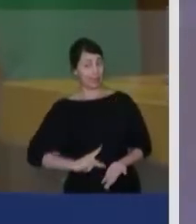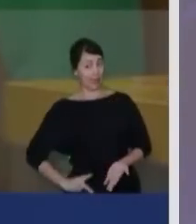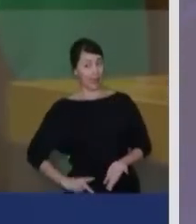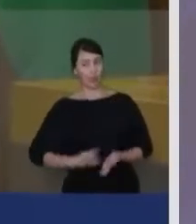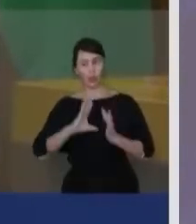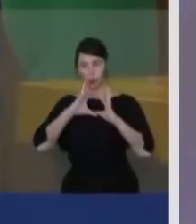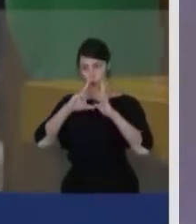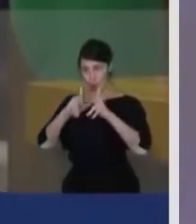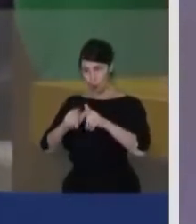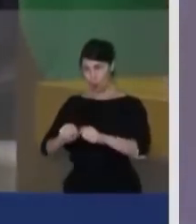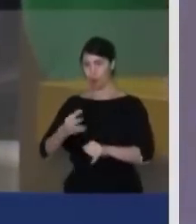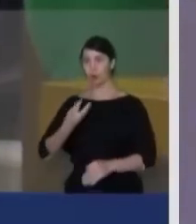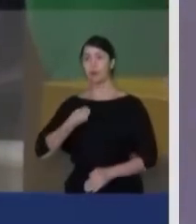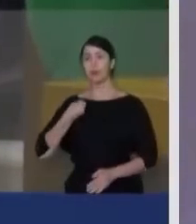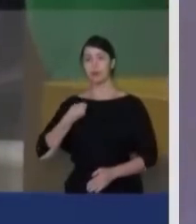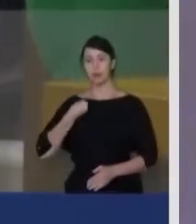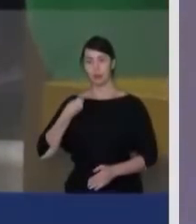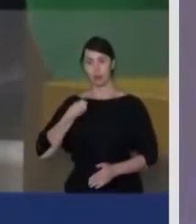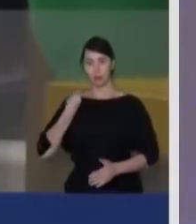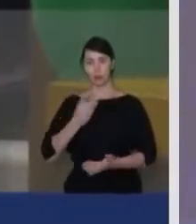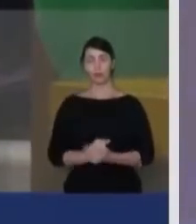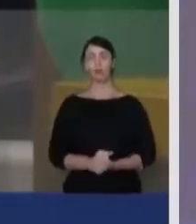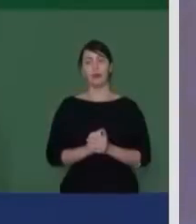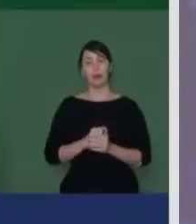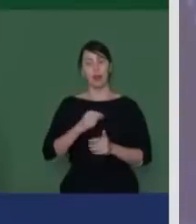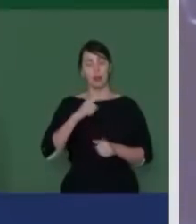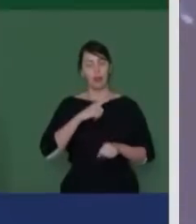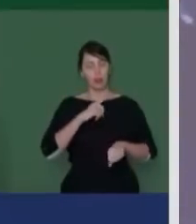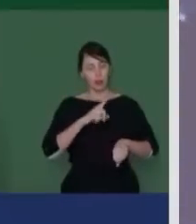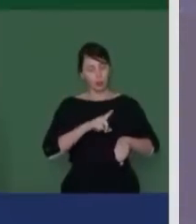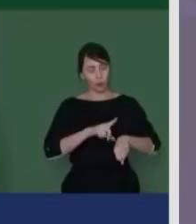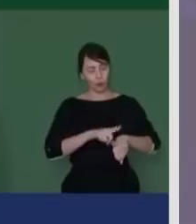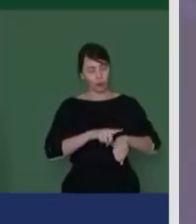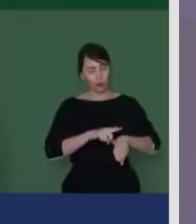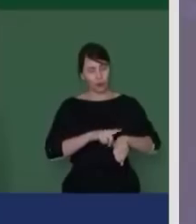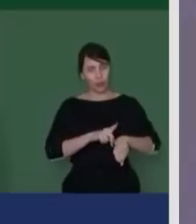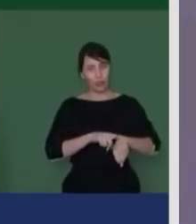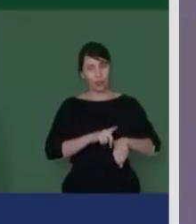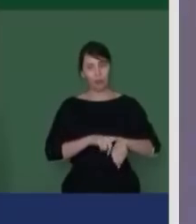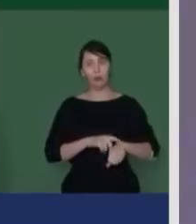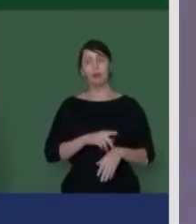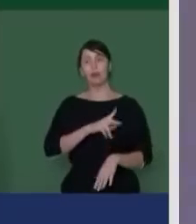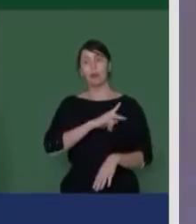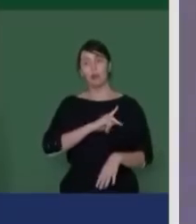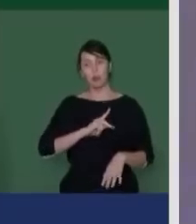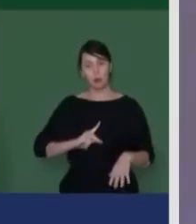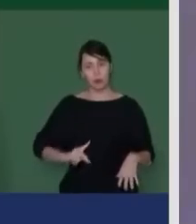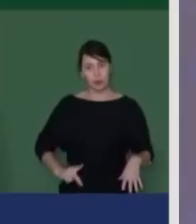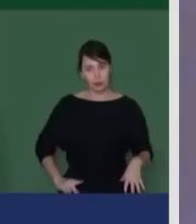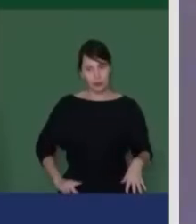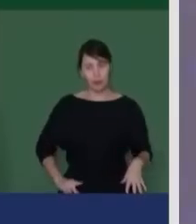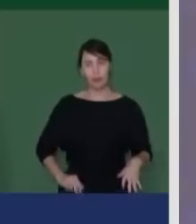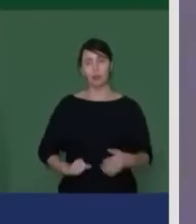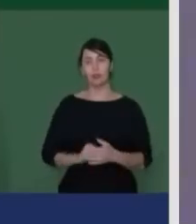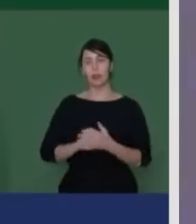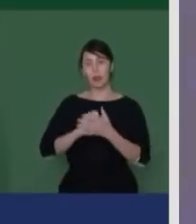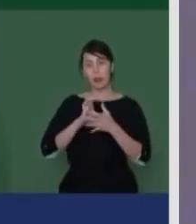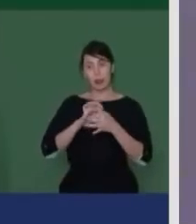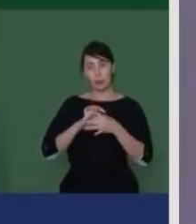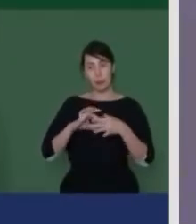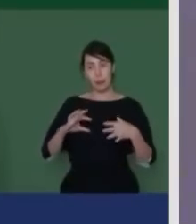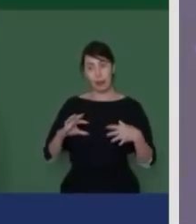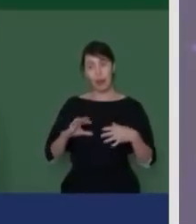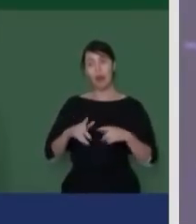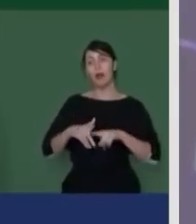98,7%, para não falar 99%, do agro não sofrerá nenhum tipo de aumento de imposto. Não